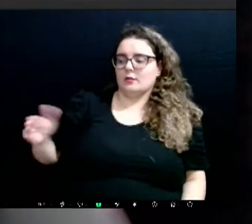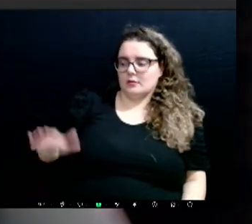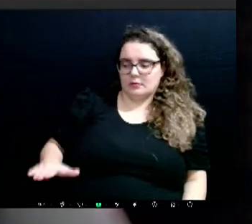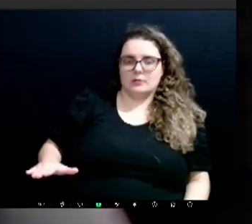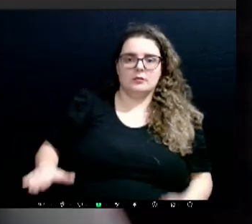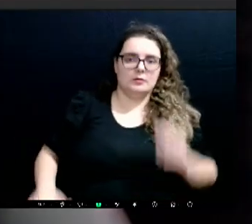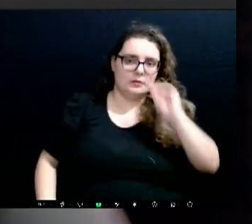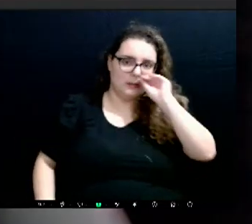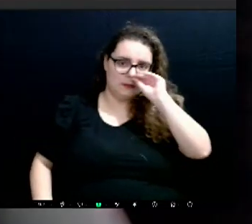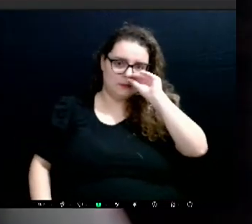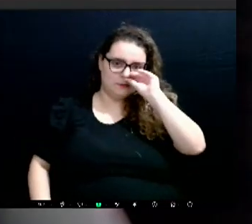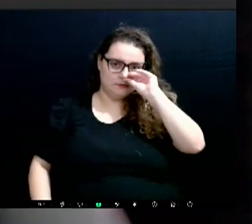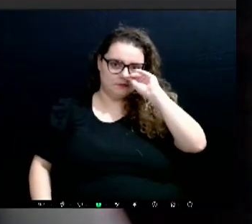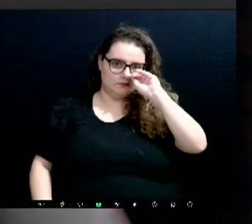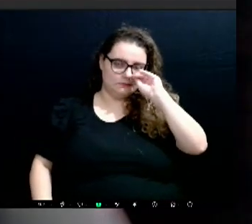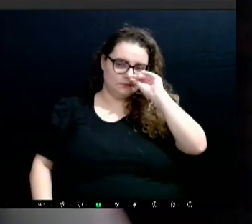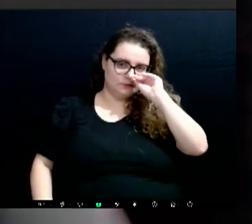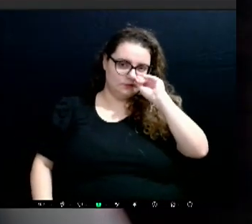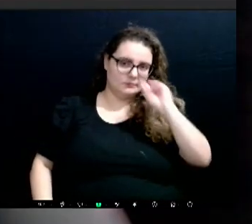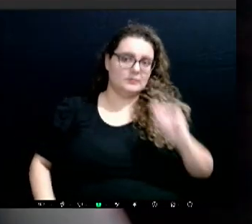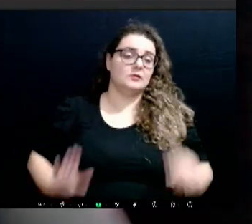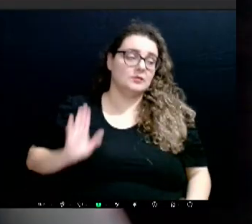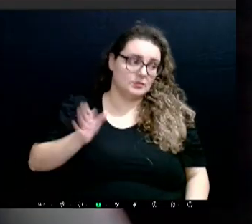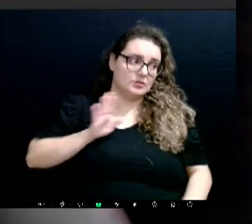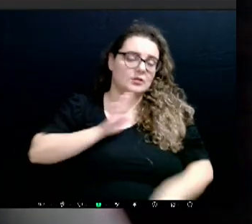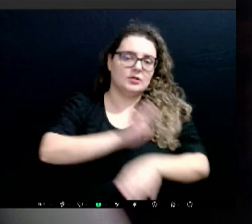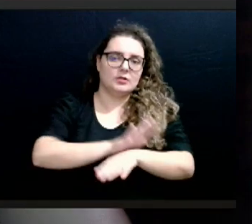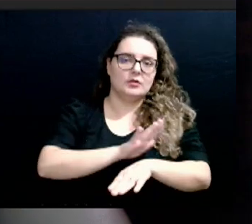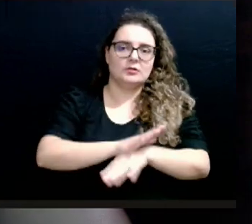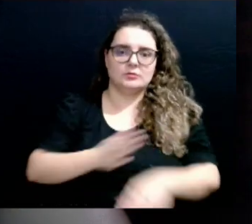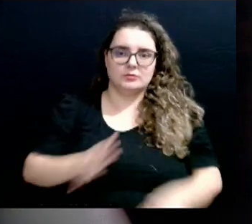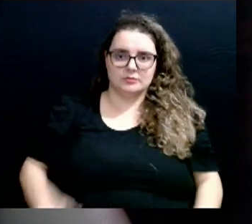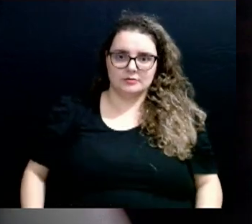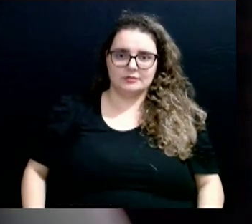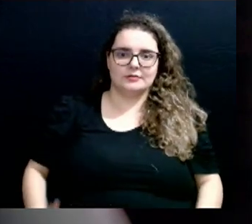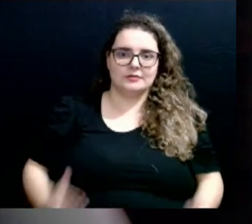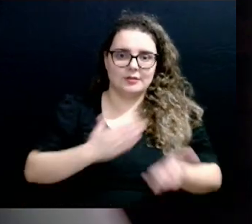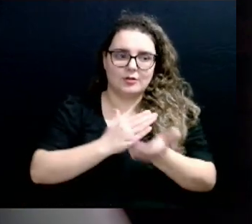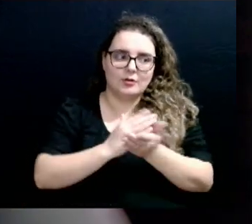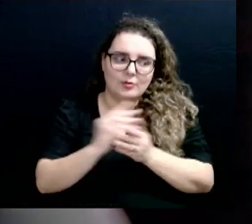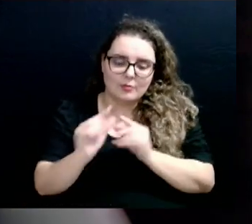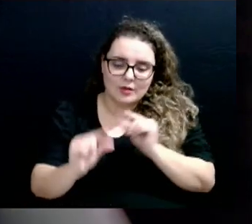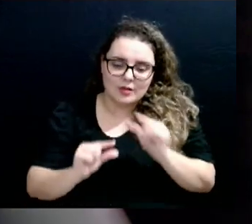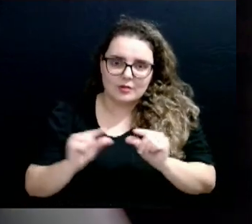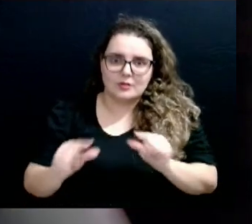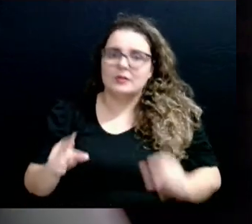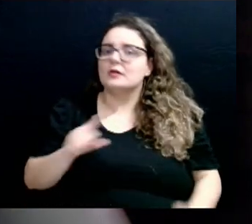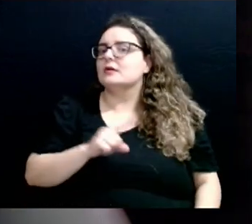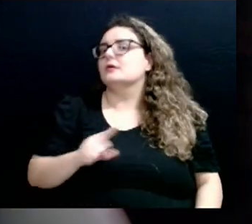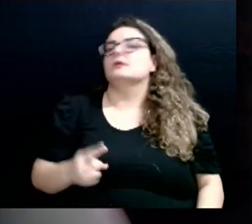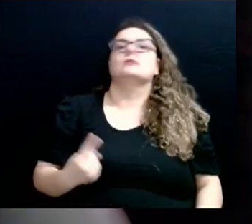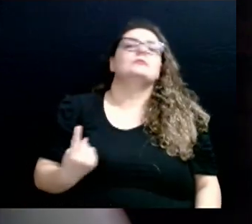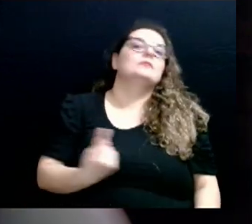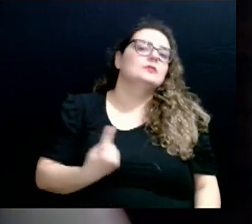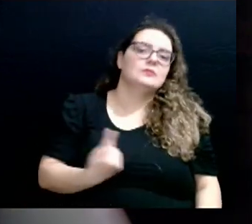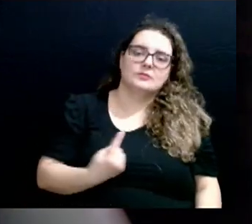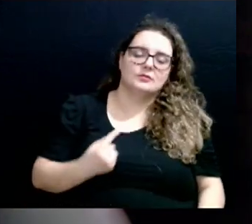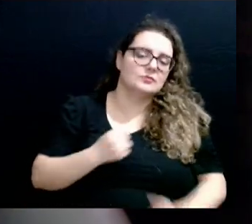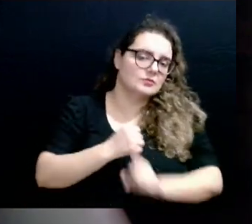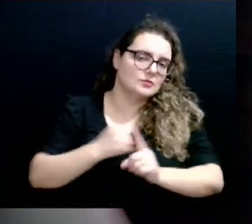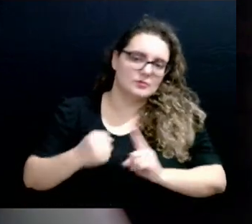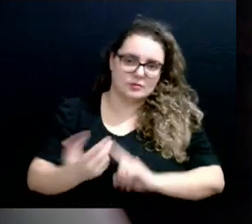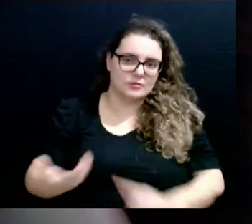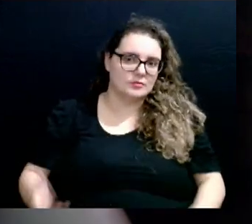isso já ajuda bastante. Então, começa devagarzinho, né? Você não vai estar isolado socialmente, até